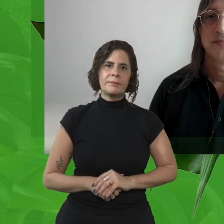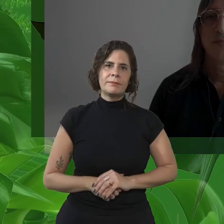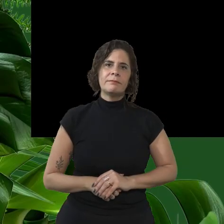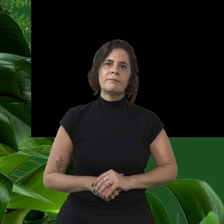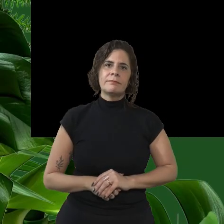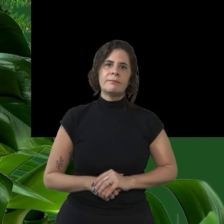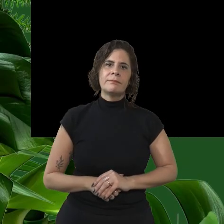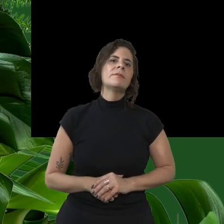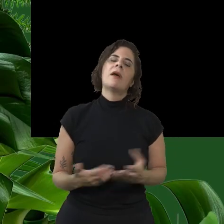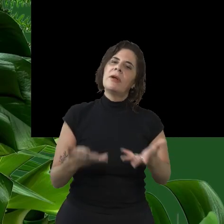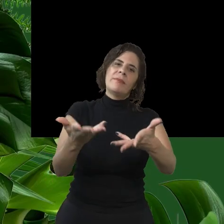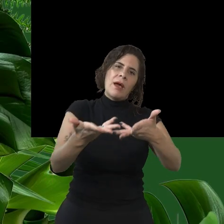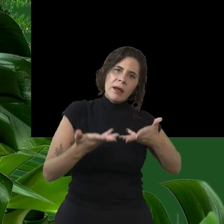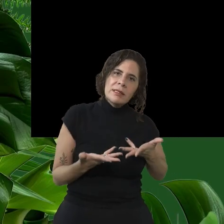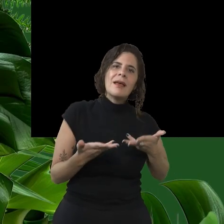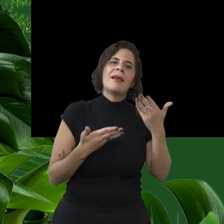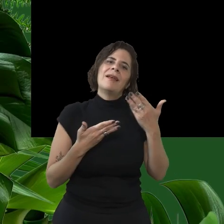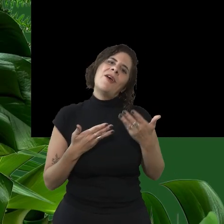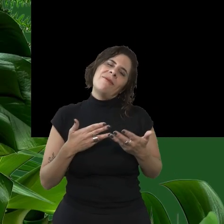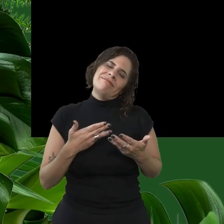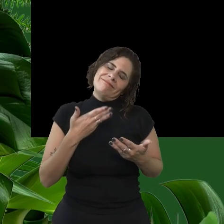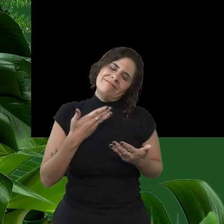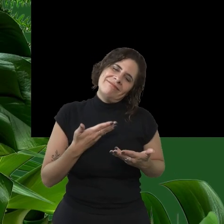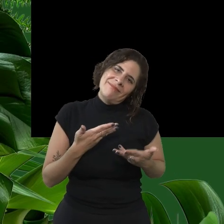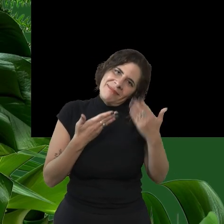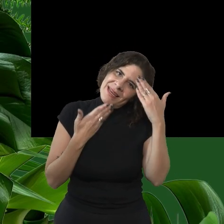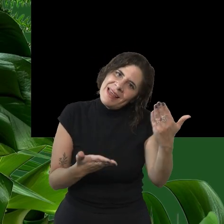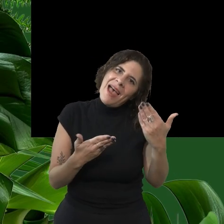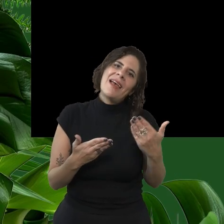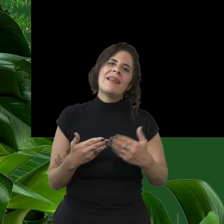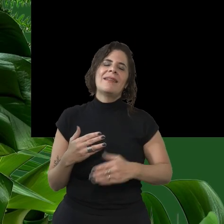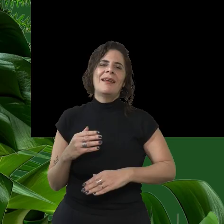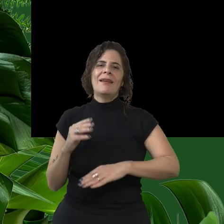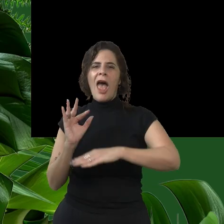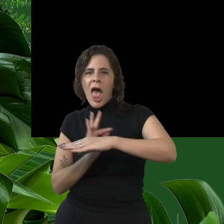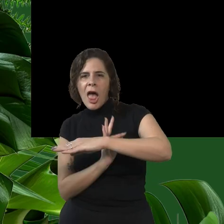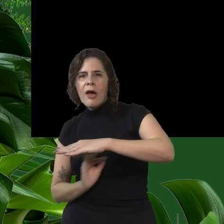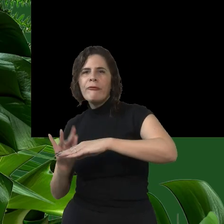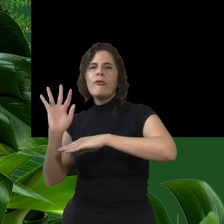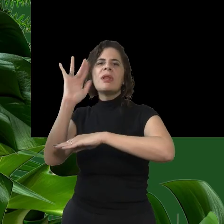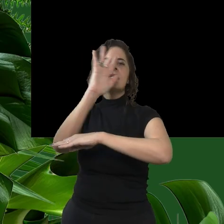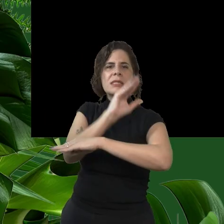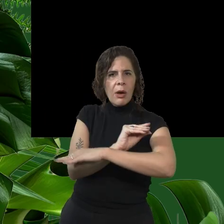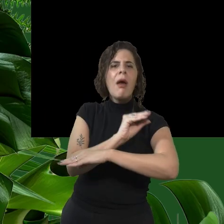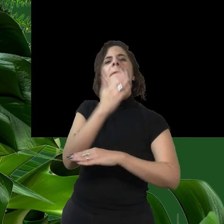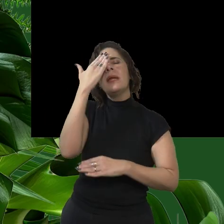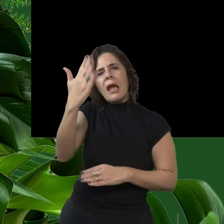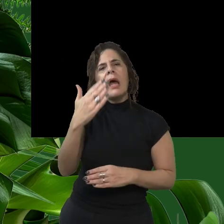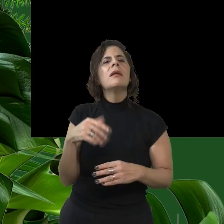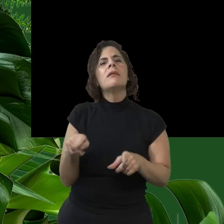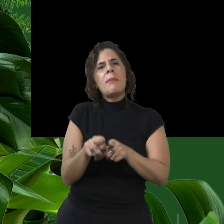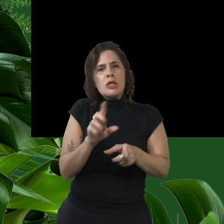Maravilha. Bom, agradecer o convite, agradecer à Fundação Boticário, né, pelo todo o incentivo. Não só, eu acho que não é só um patrocínio, né, é